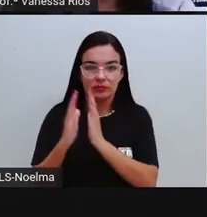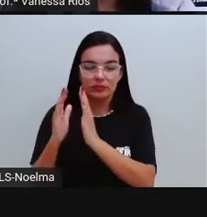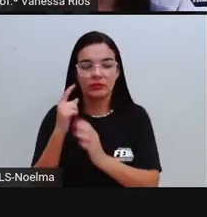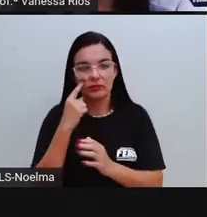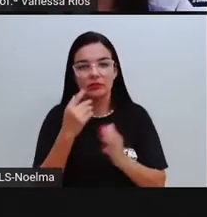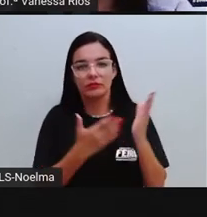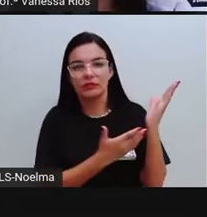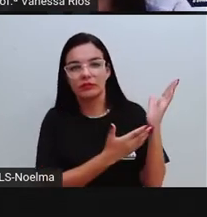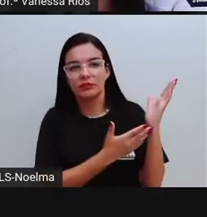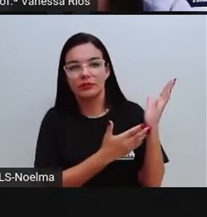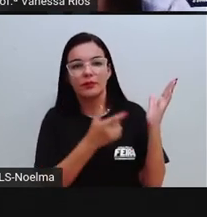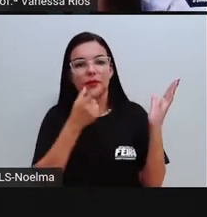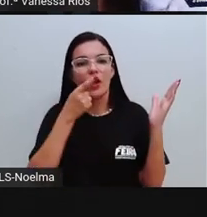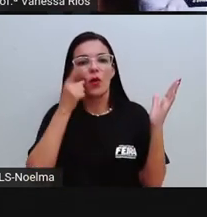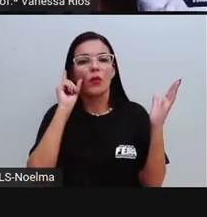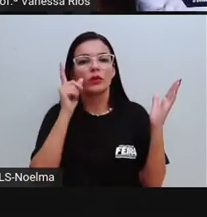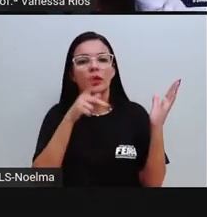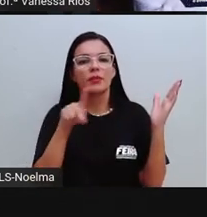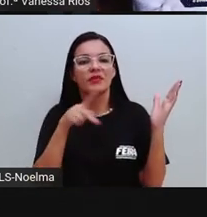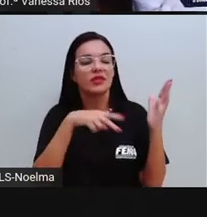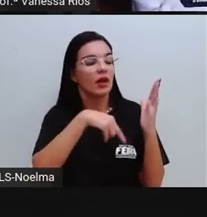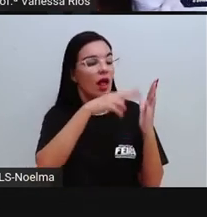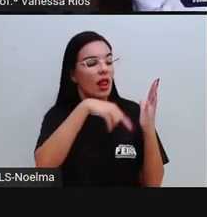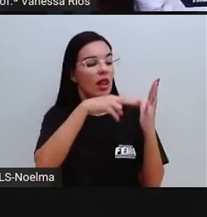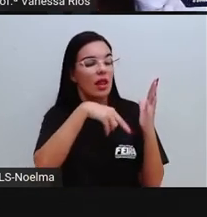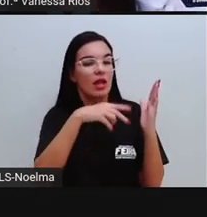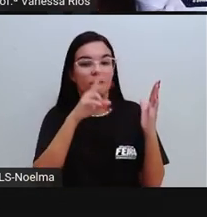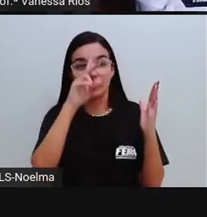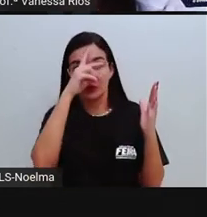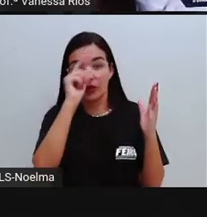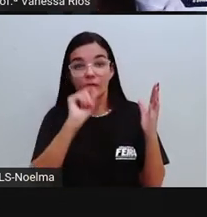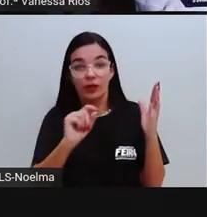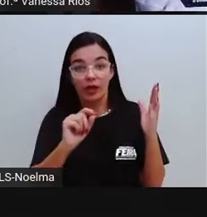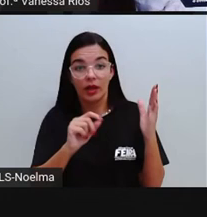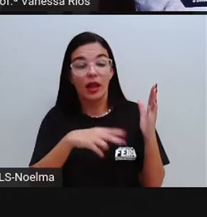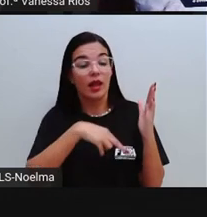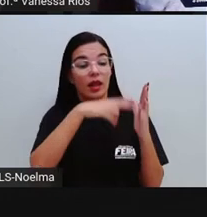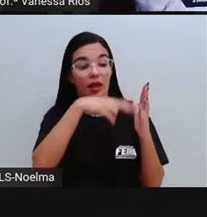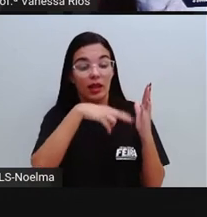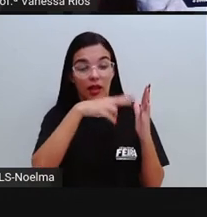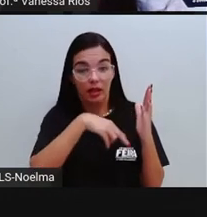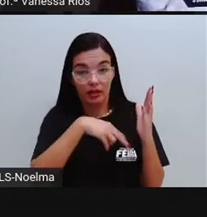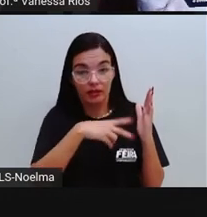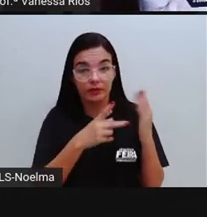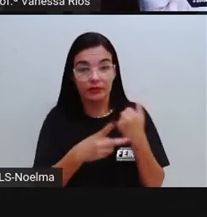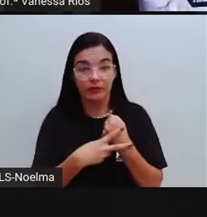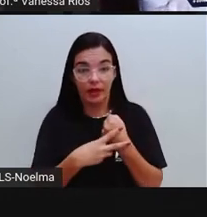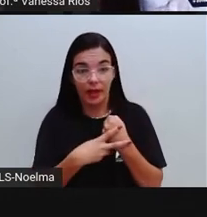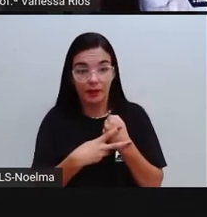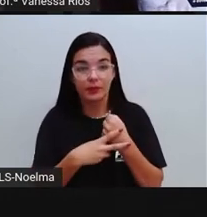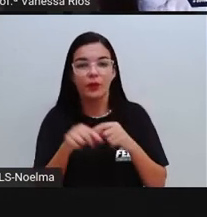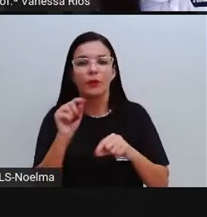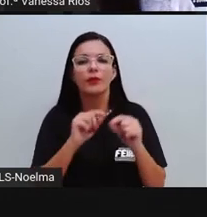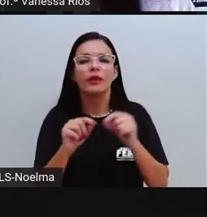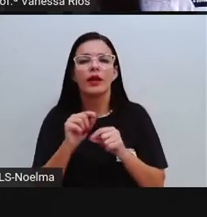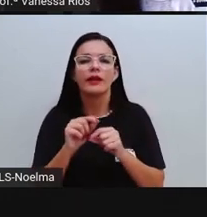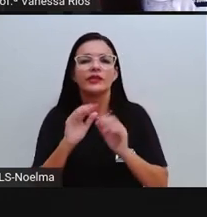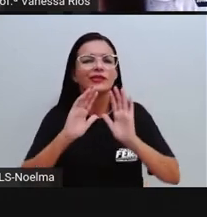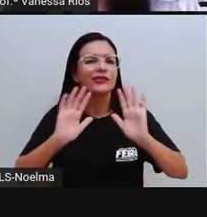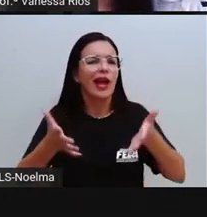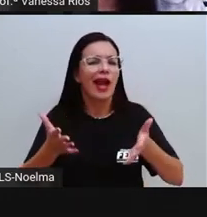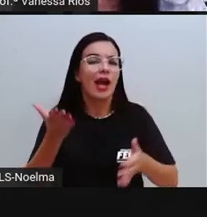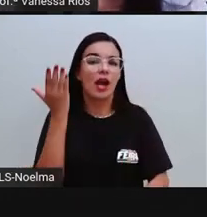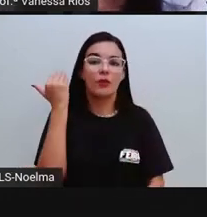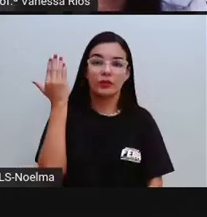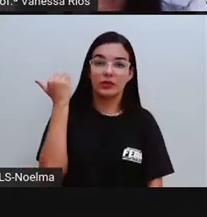diz, ontem a professora leu uma história. O verbo é leu, e aí se refere a algo que